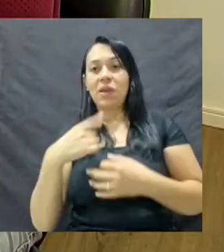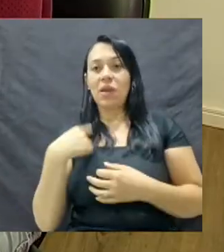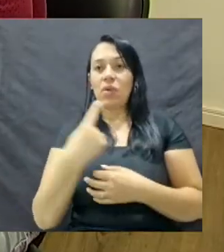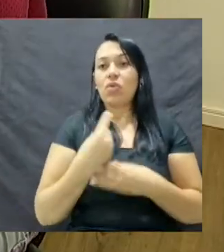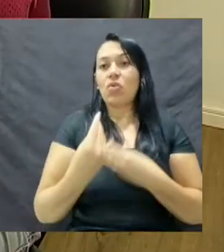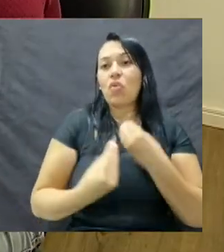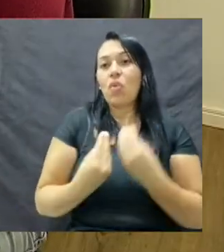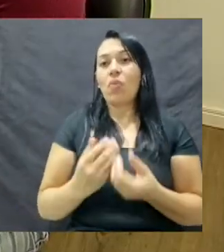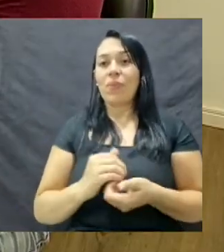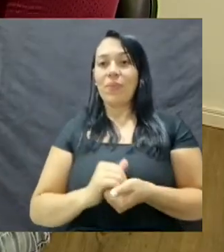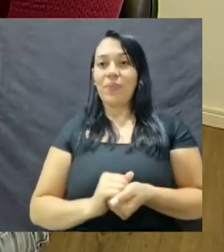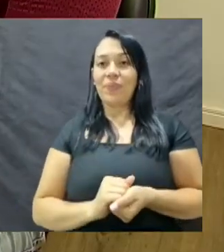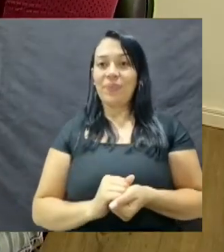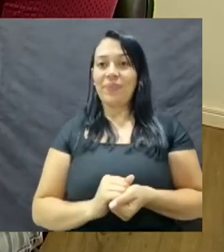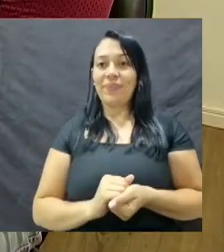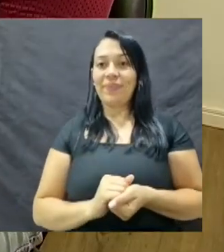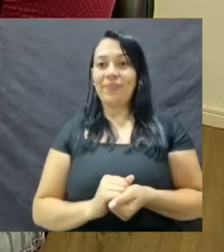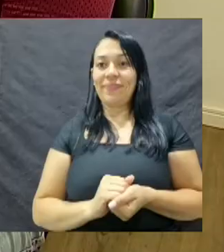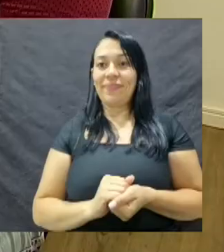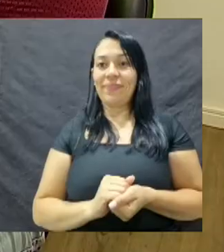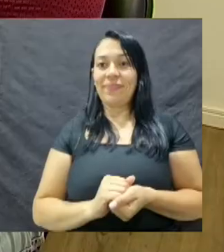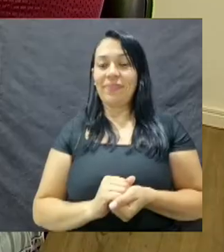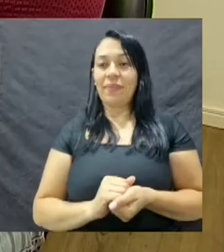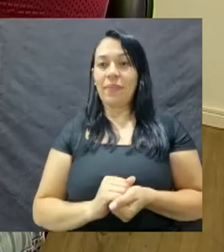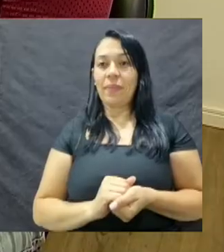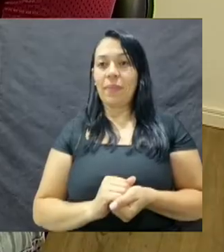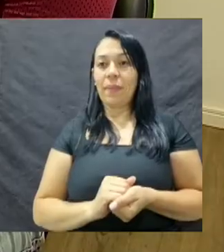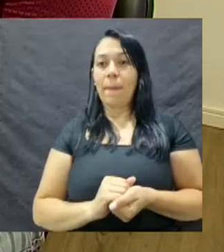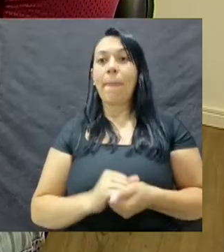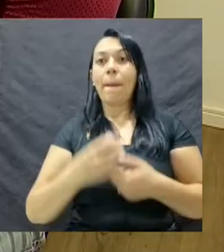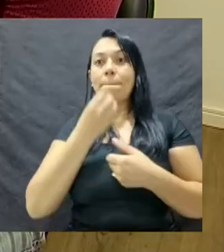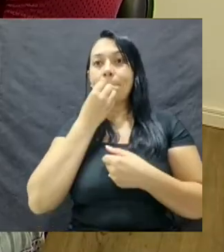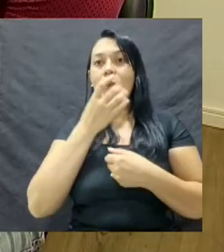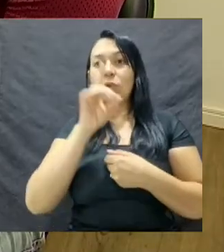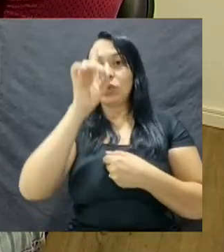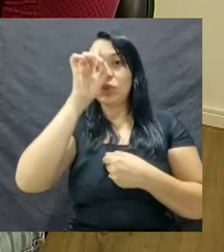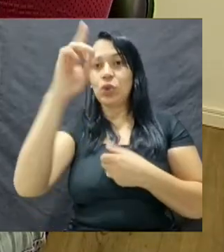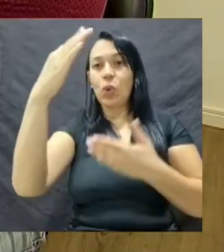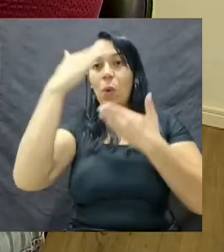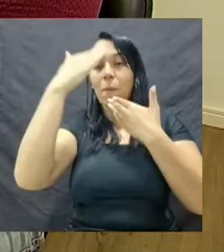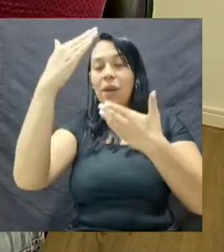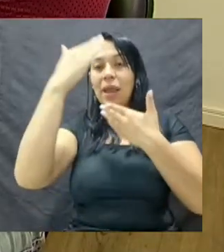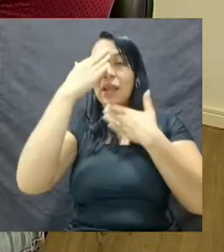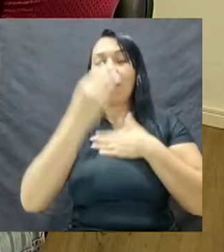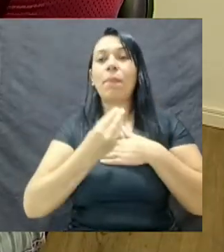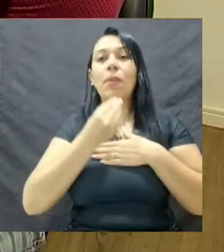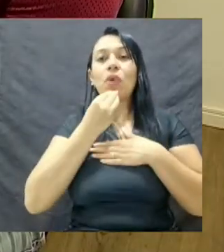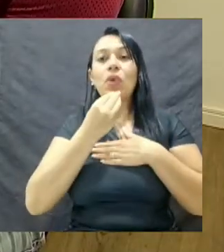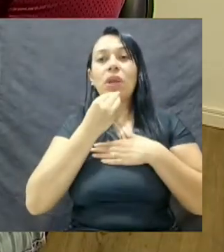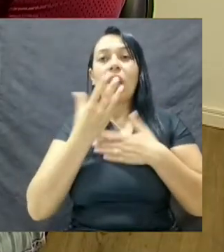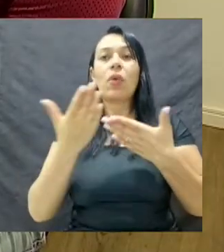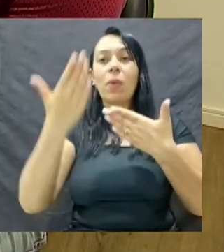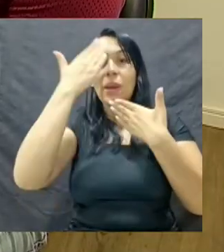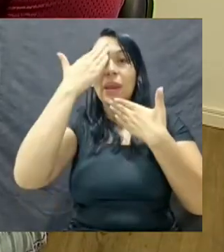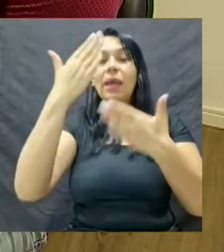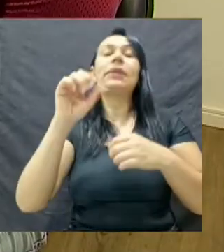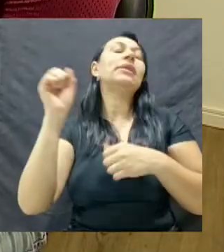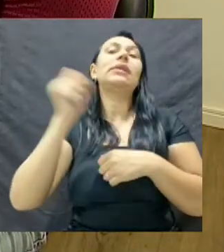adjunto. Perfeito, Rafa. Bom dia. Obrigado por essa oportunidade. E sim, sou formado em